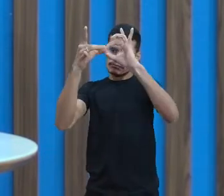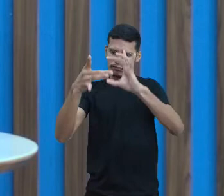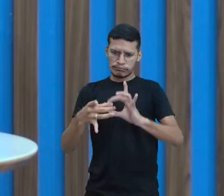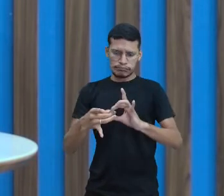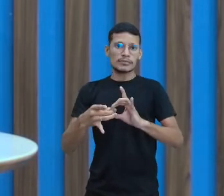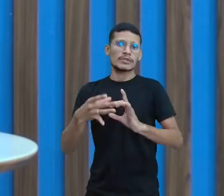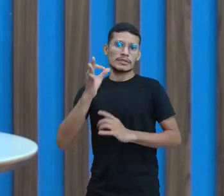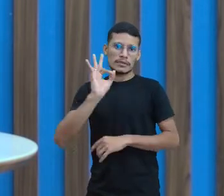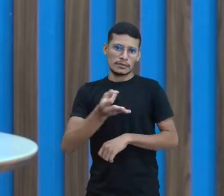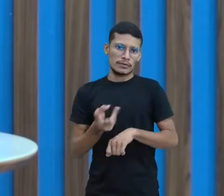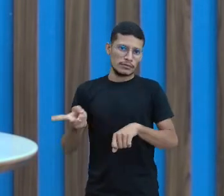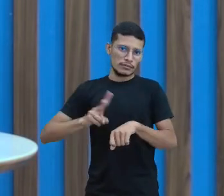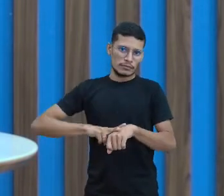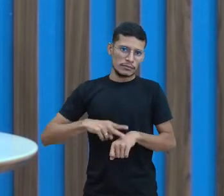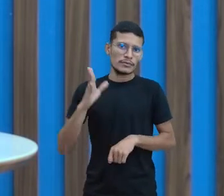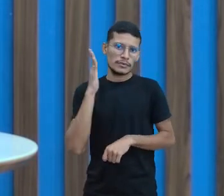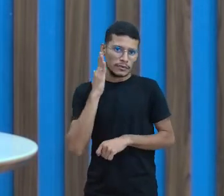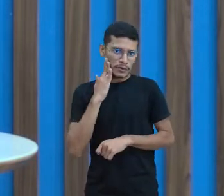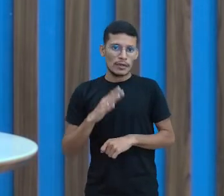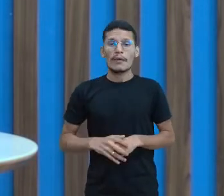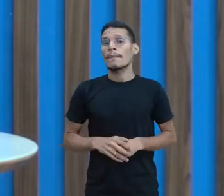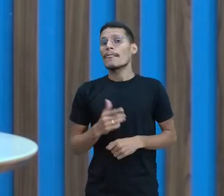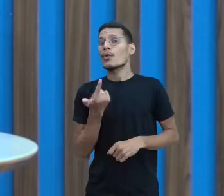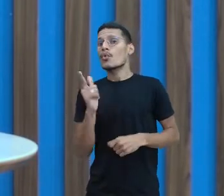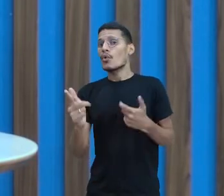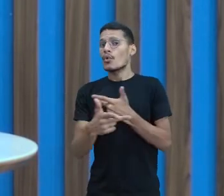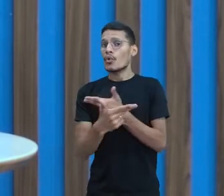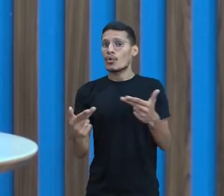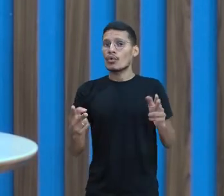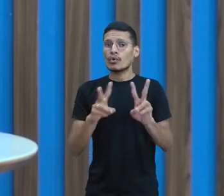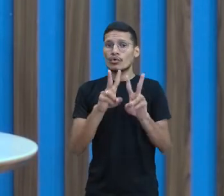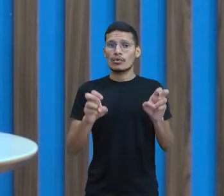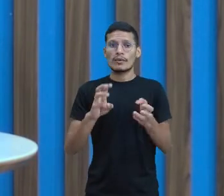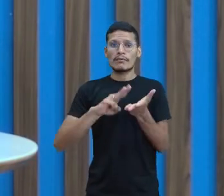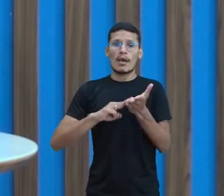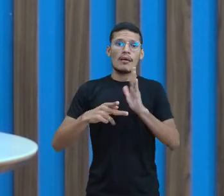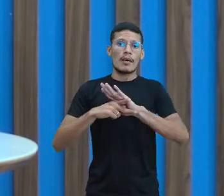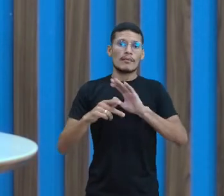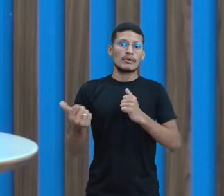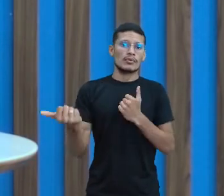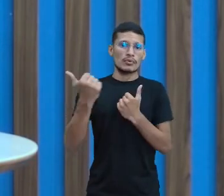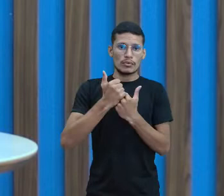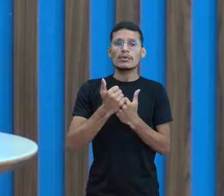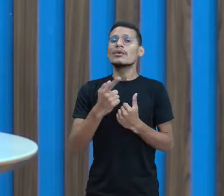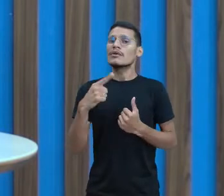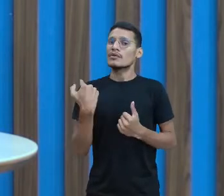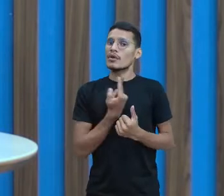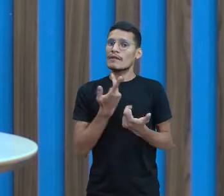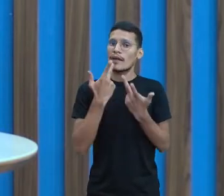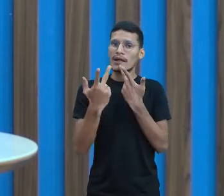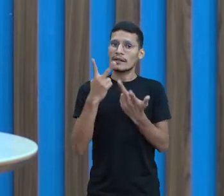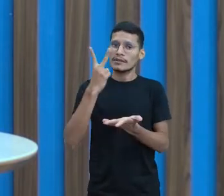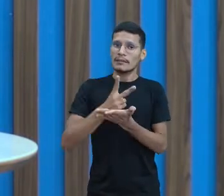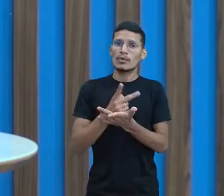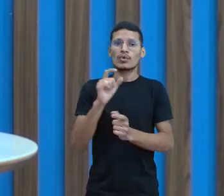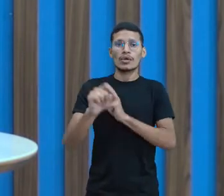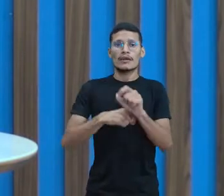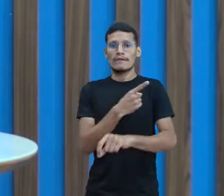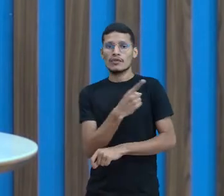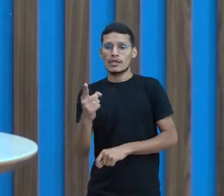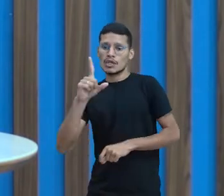tempo, tá certo? Uma coisa sobre o método da substituição, né? Reforçando sempre, você vai escolher uma